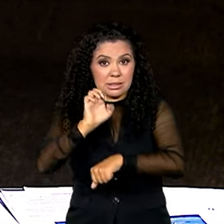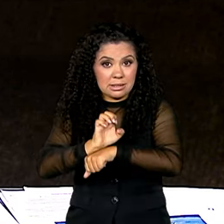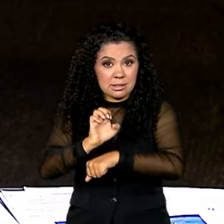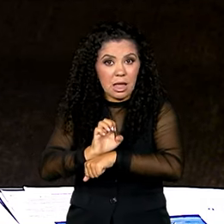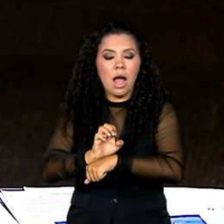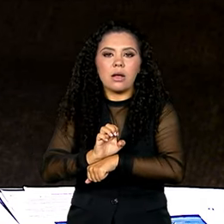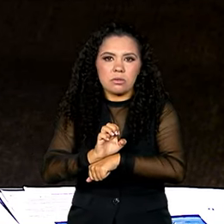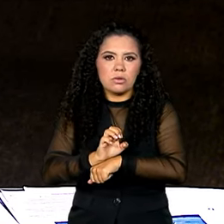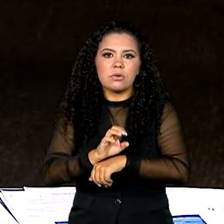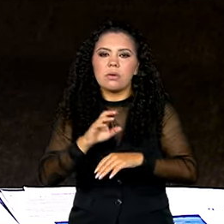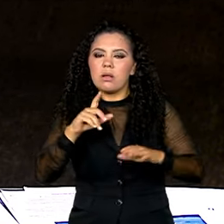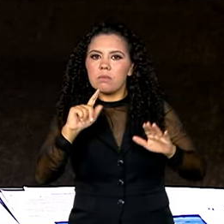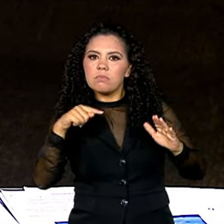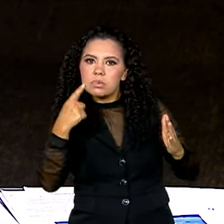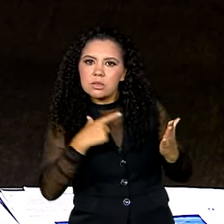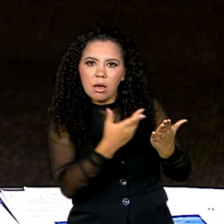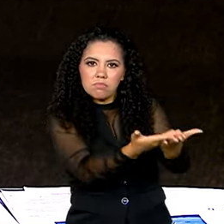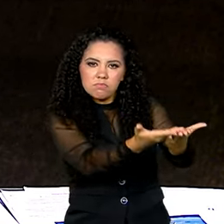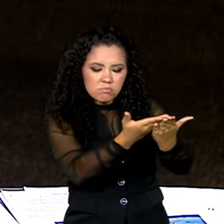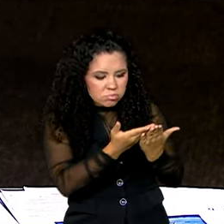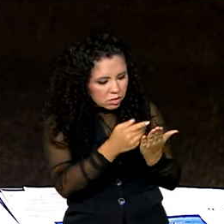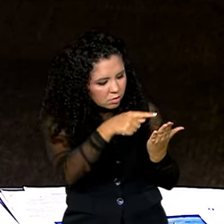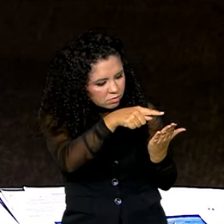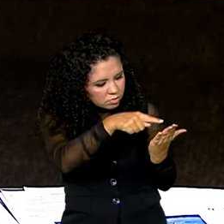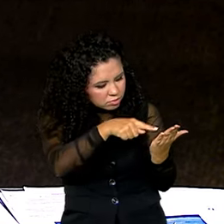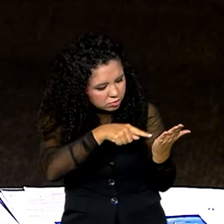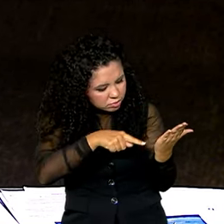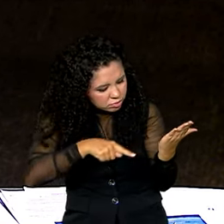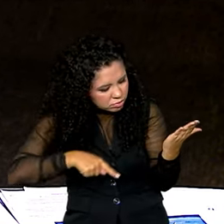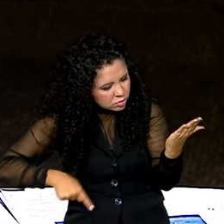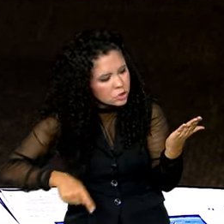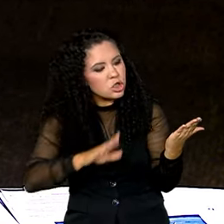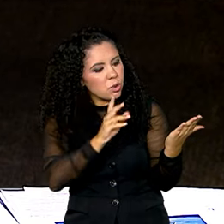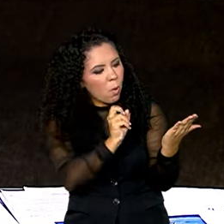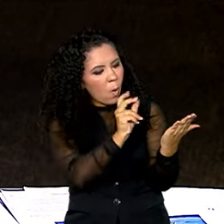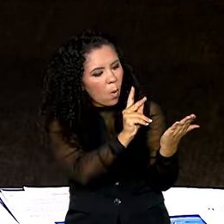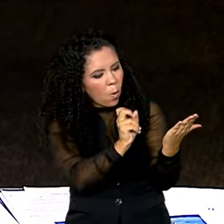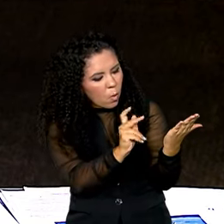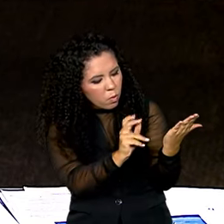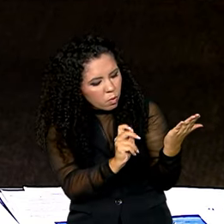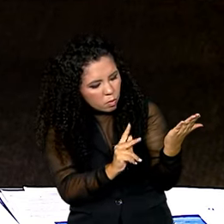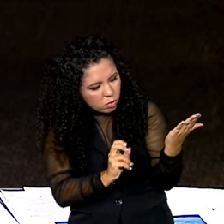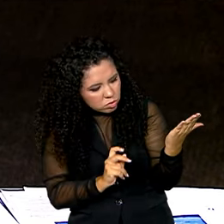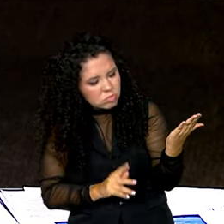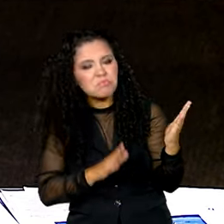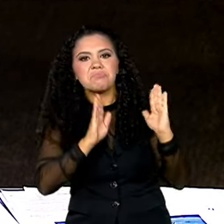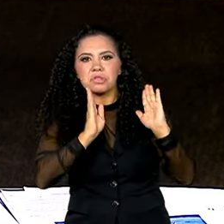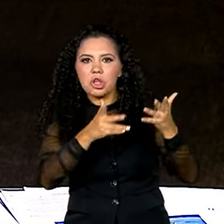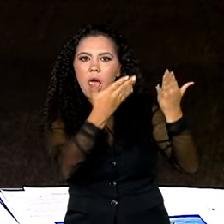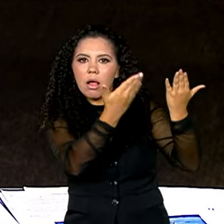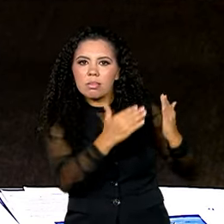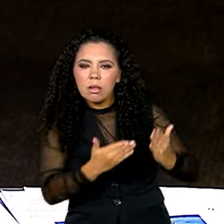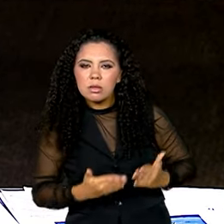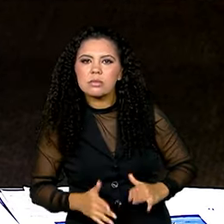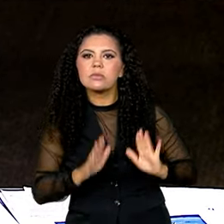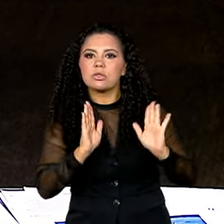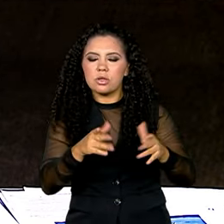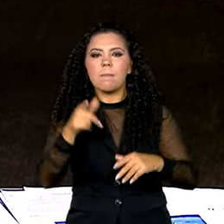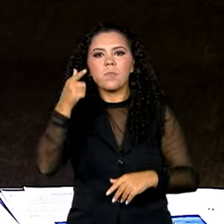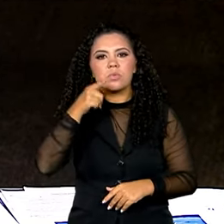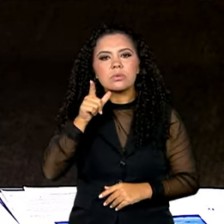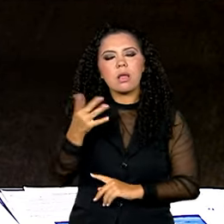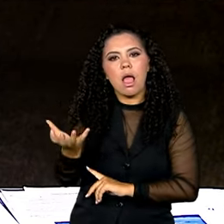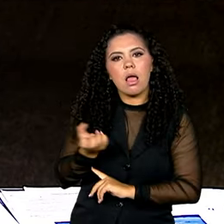mais nenhuma demanda, porque todas elas foram atendidas e os pescadores da Bahia passam a poder receber